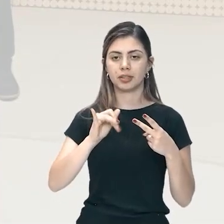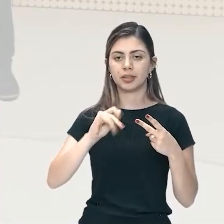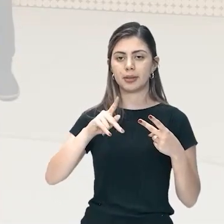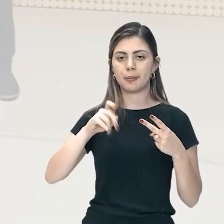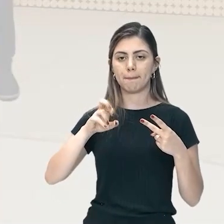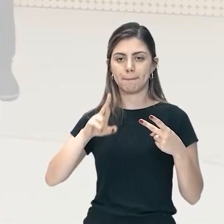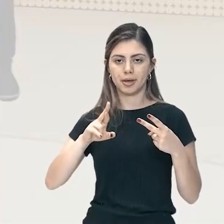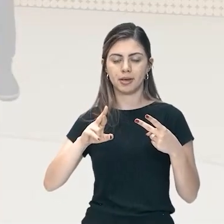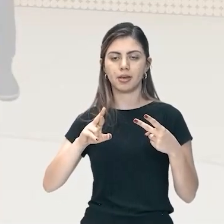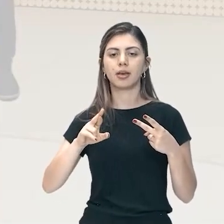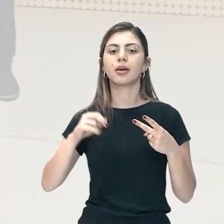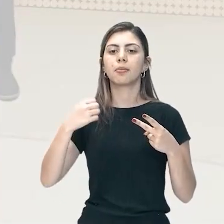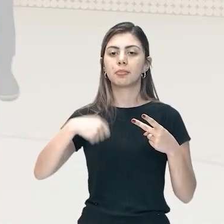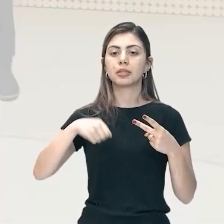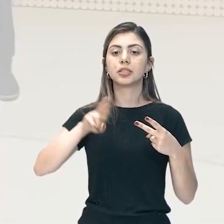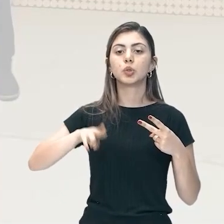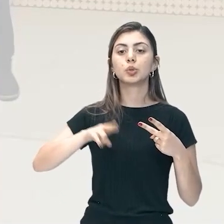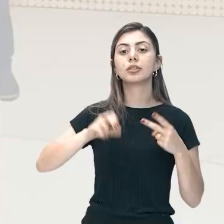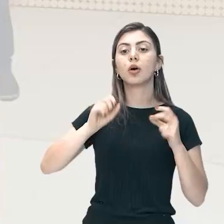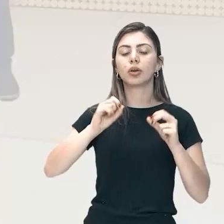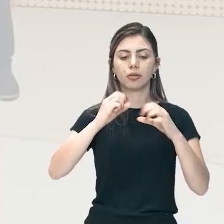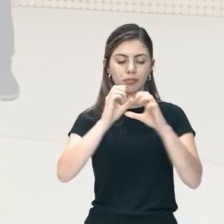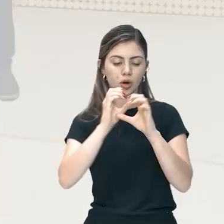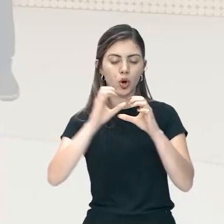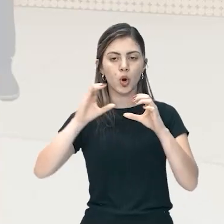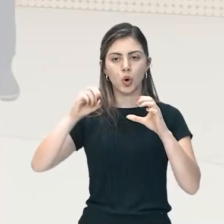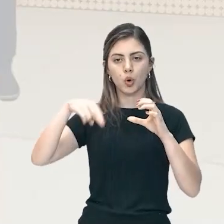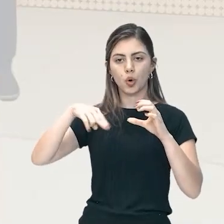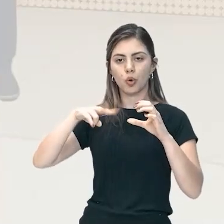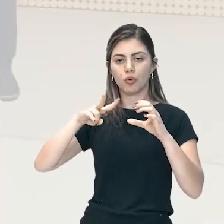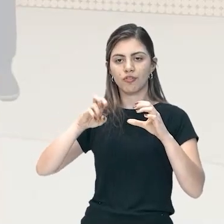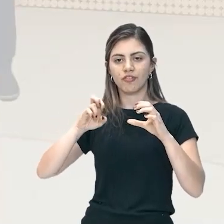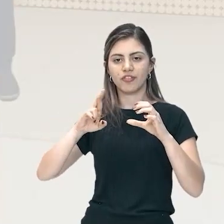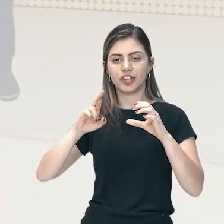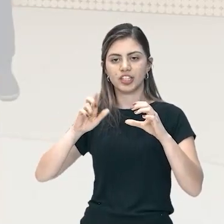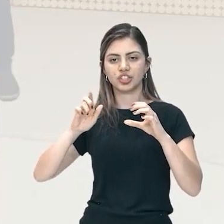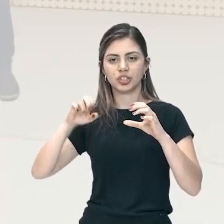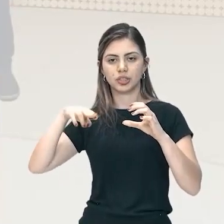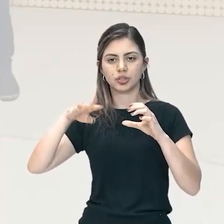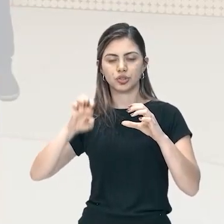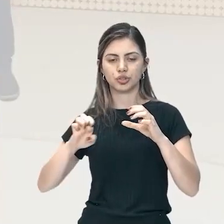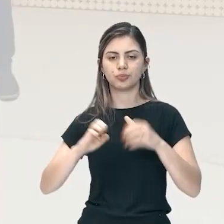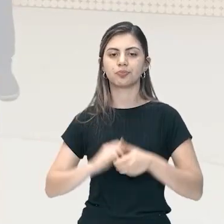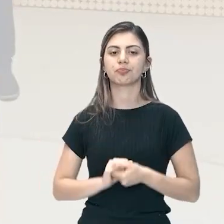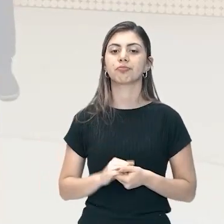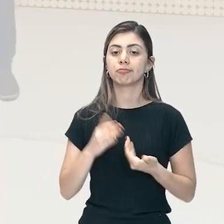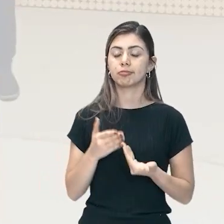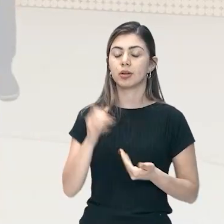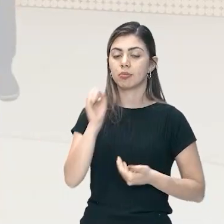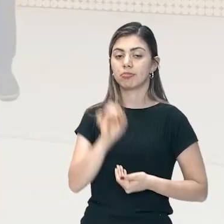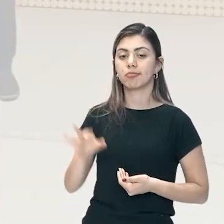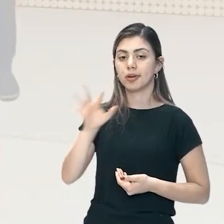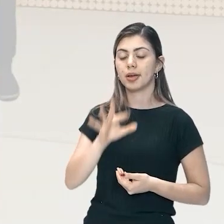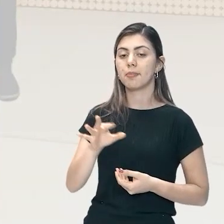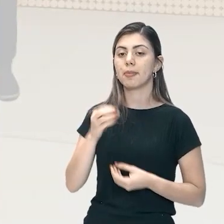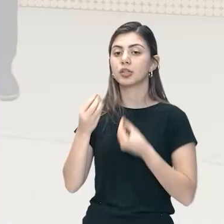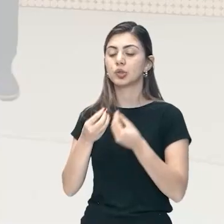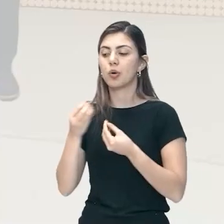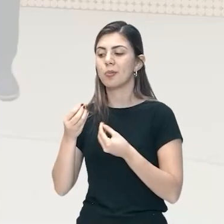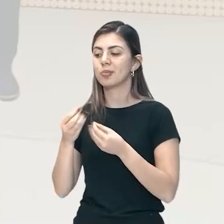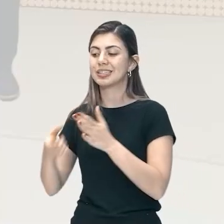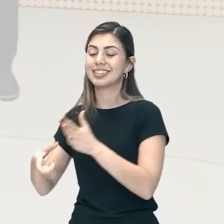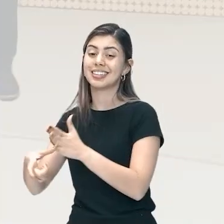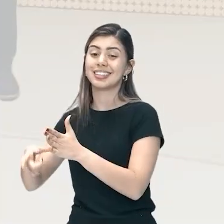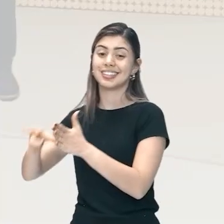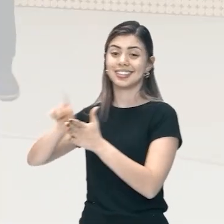hipermetropia, deve utilizar uma lente convergente. Então, observa aí, ó. A imagem está se formando antes da